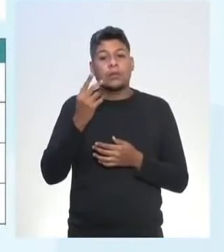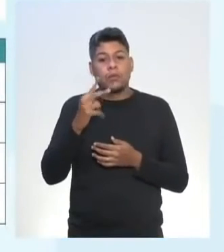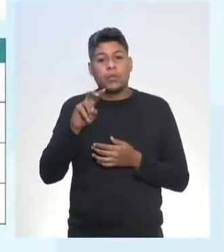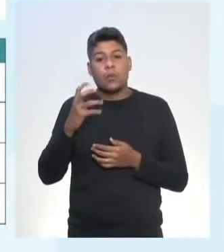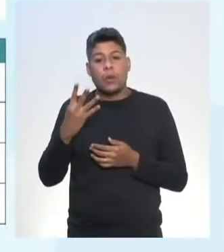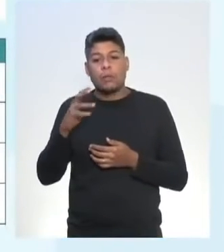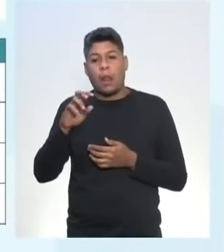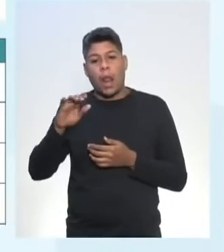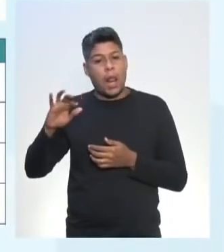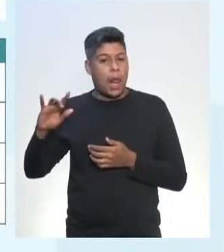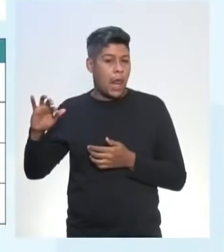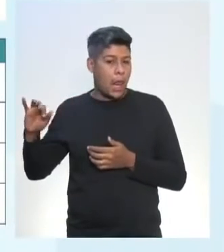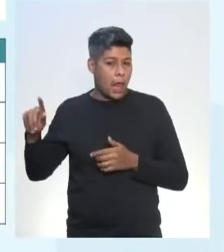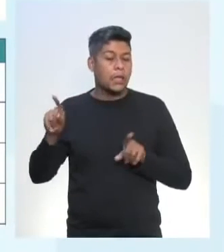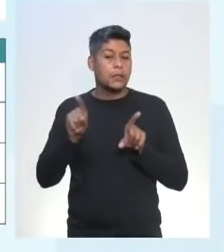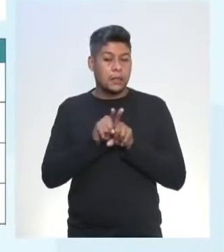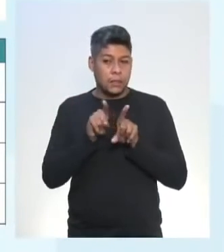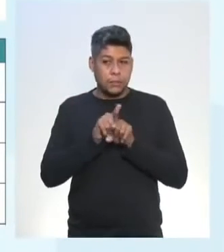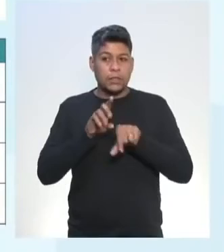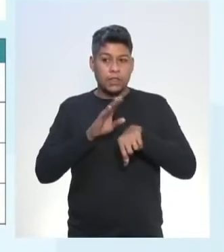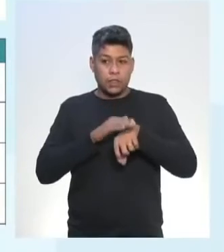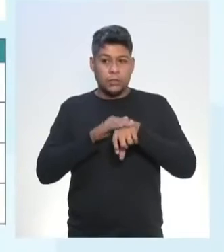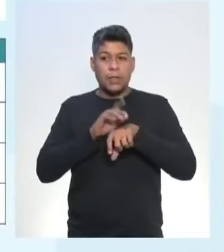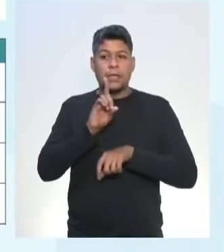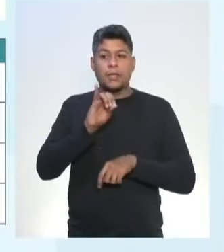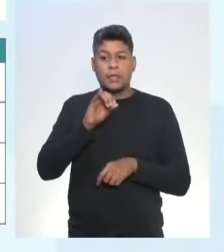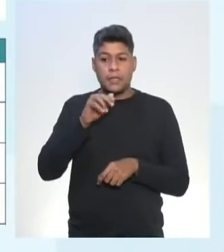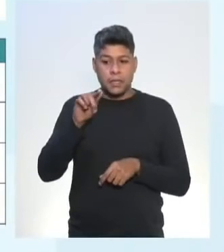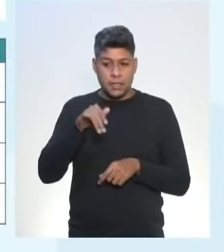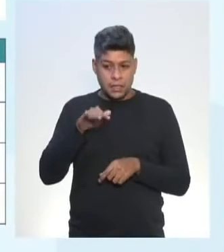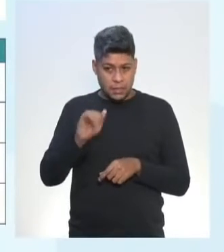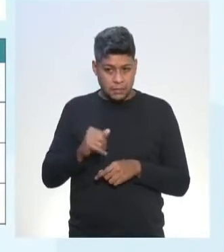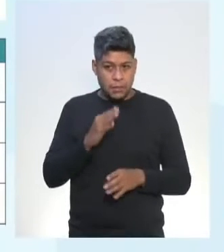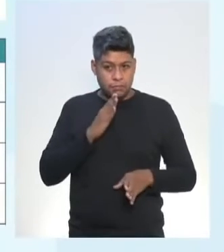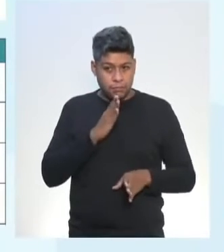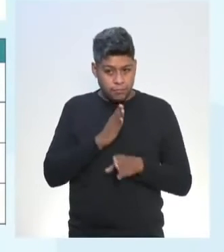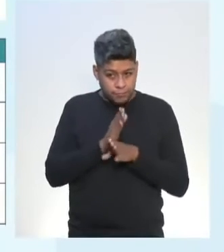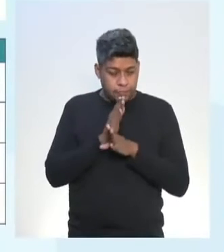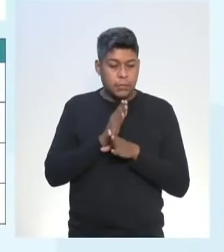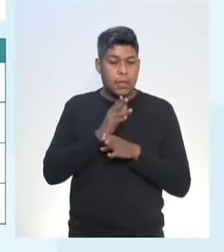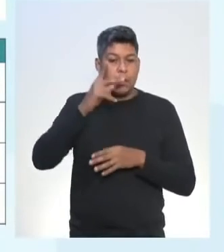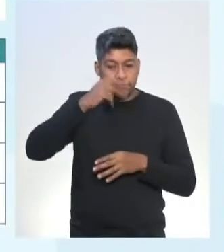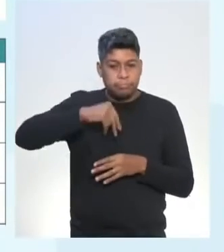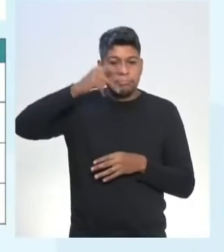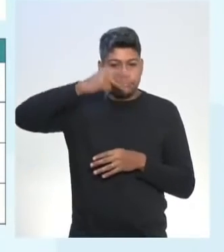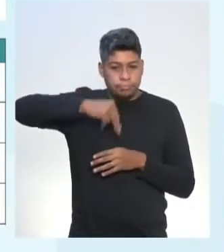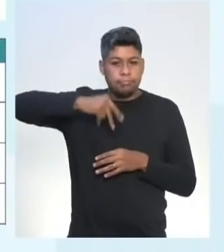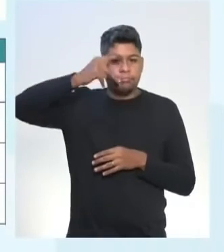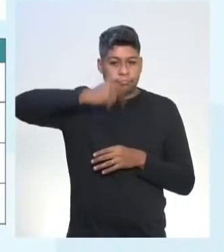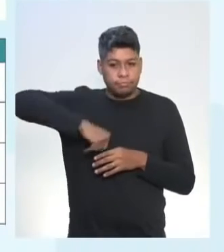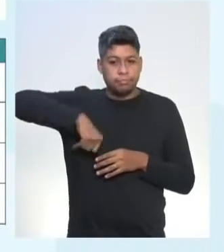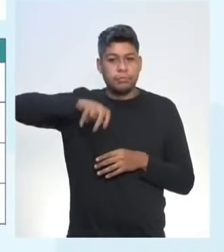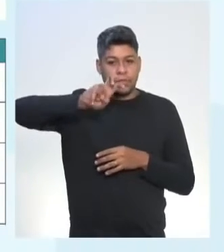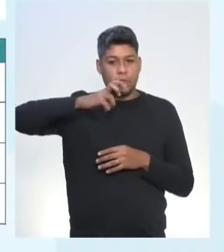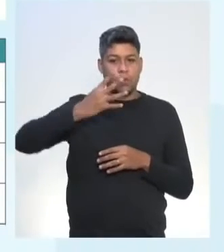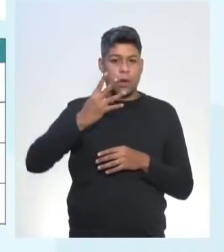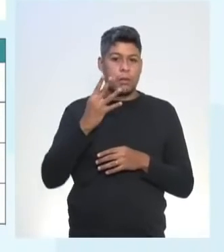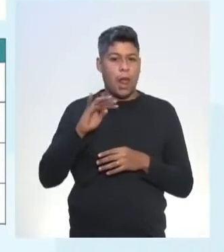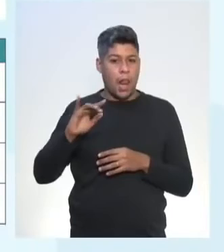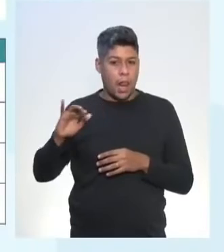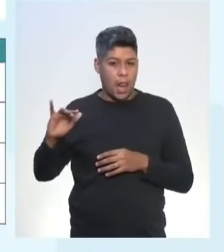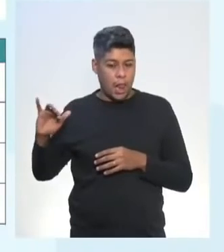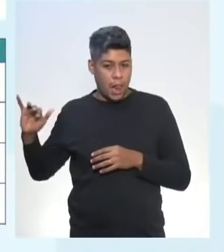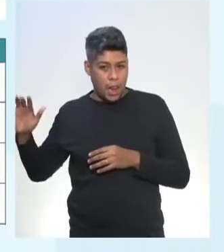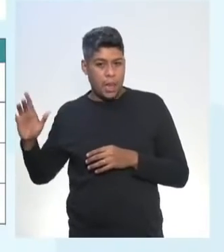54 aqui também é o dízima periódica porque a gente consegue identificar aí o período de repetição que eu 54 centésimos em